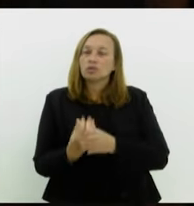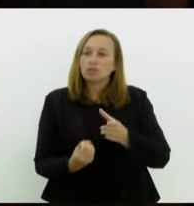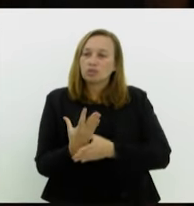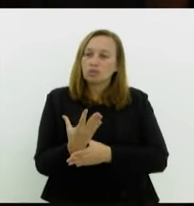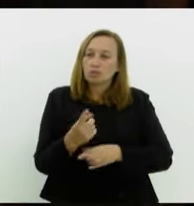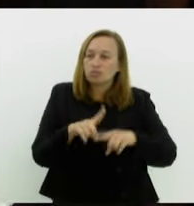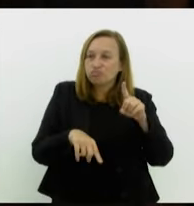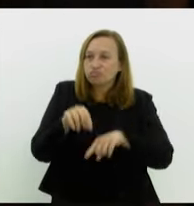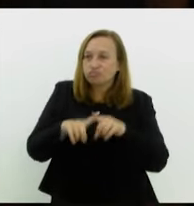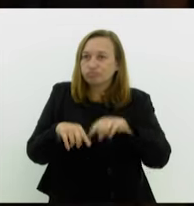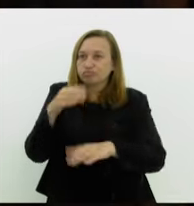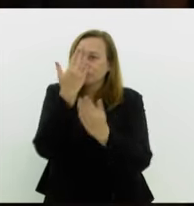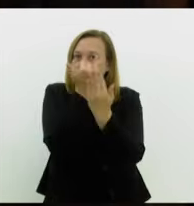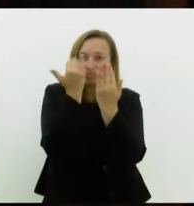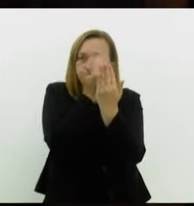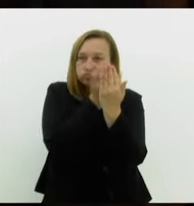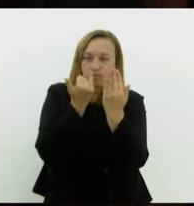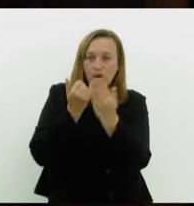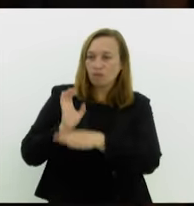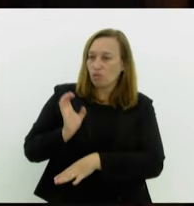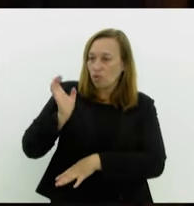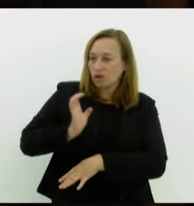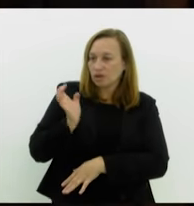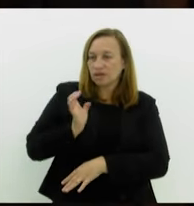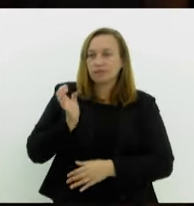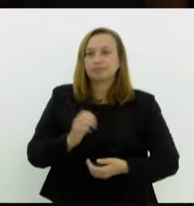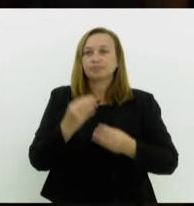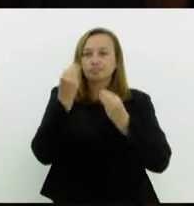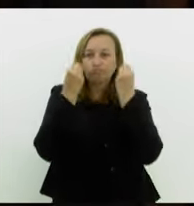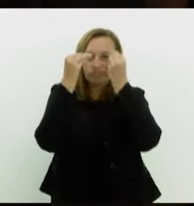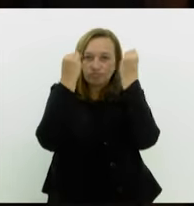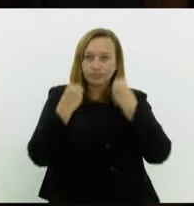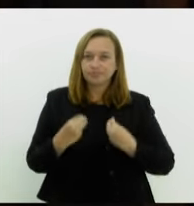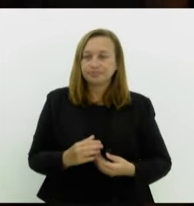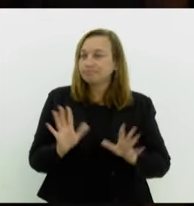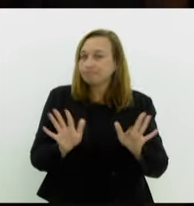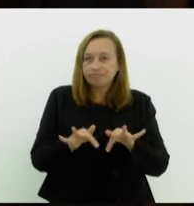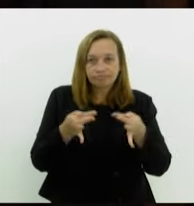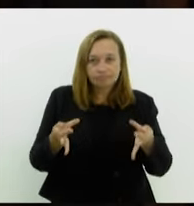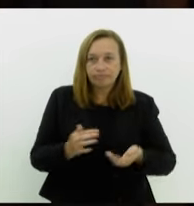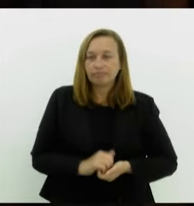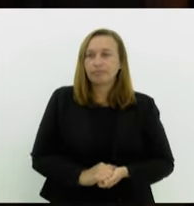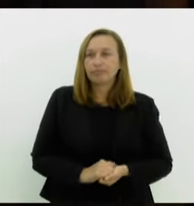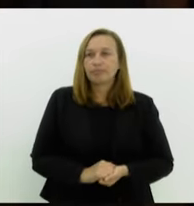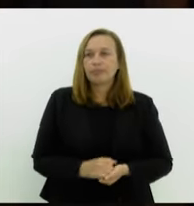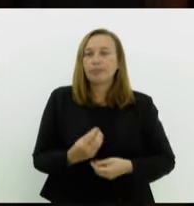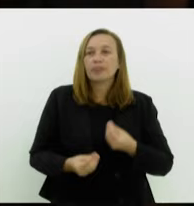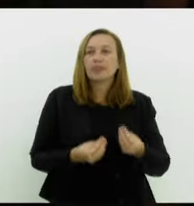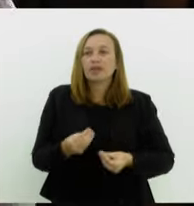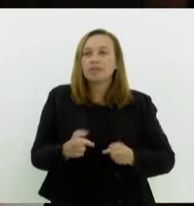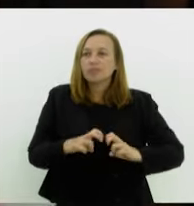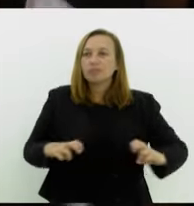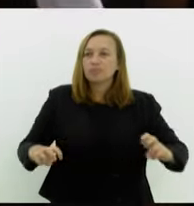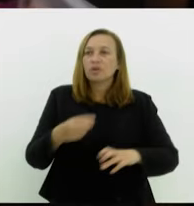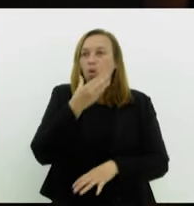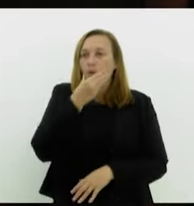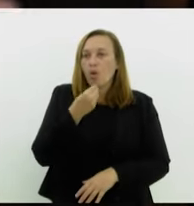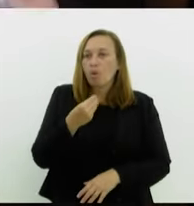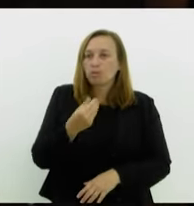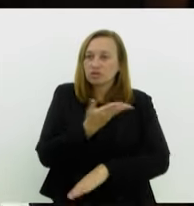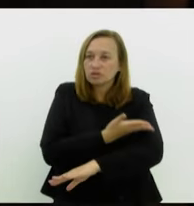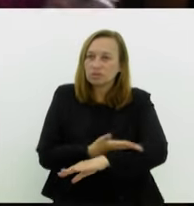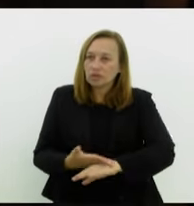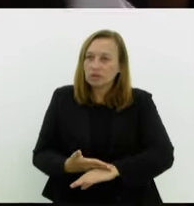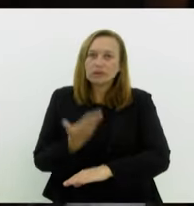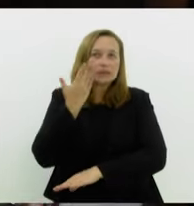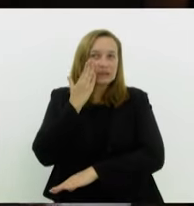elou bilionária é simples assim como é que uma mesa de homens brancos endereça